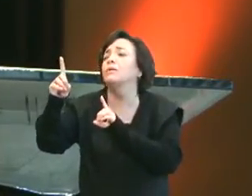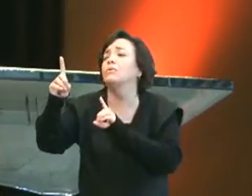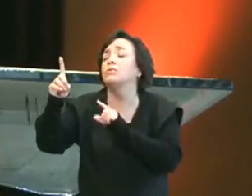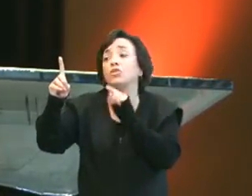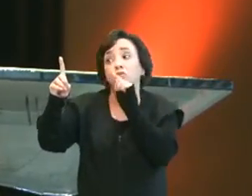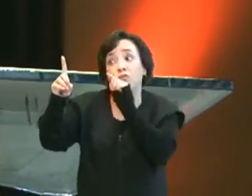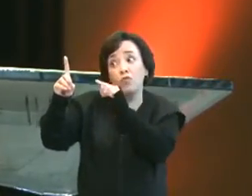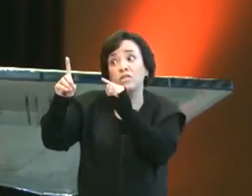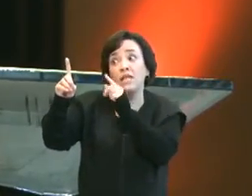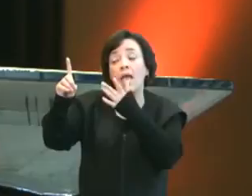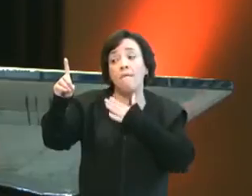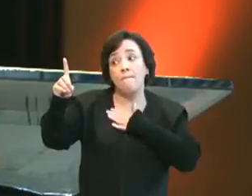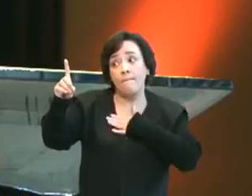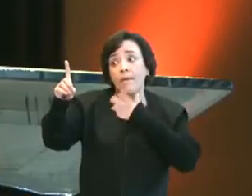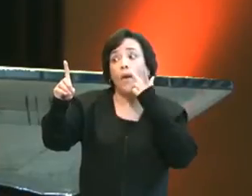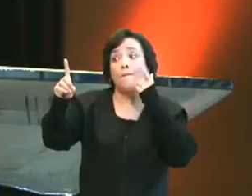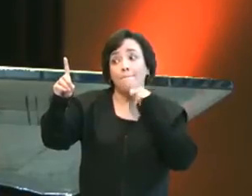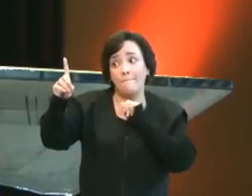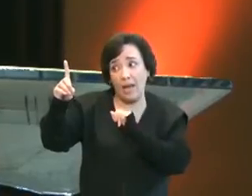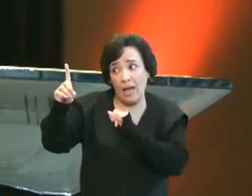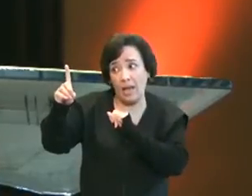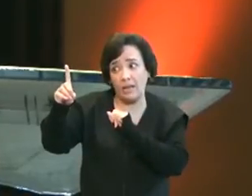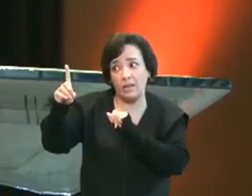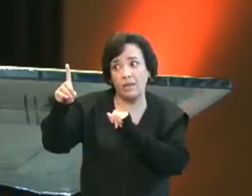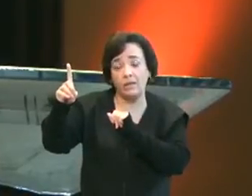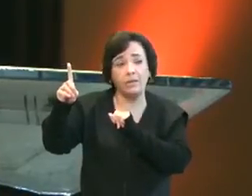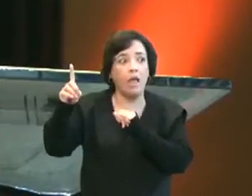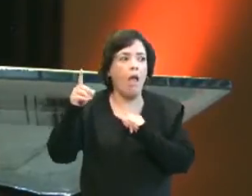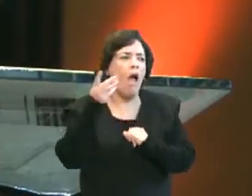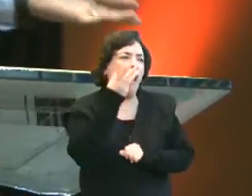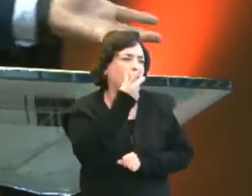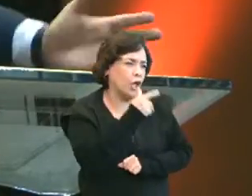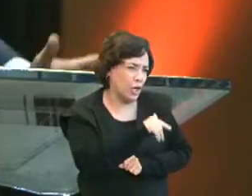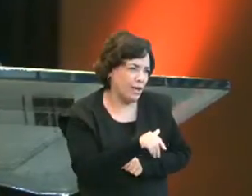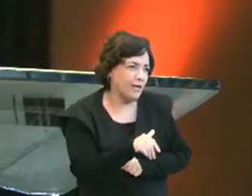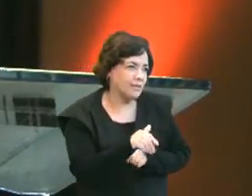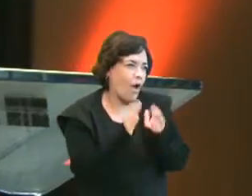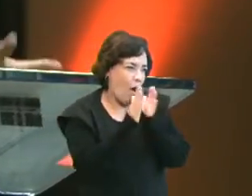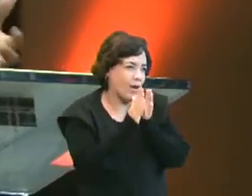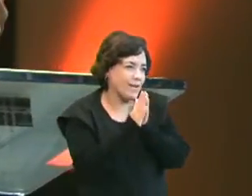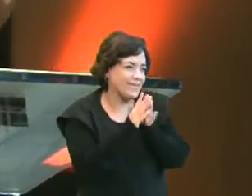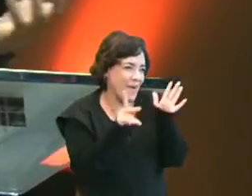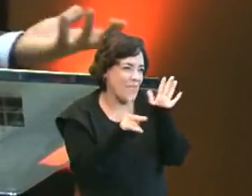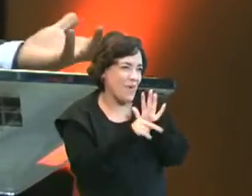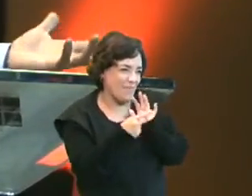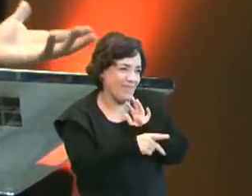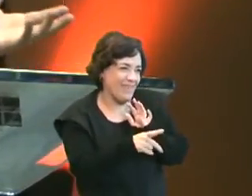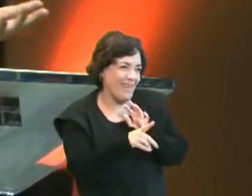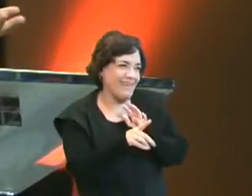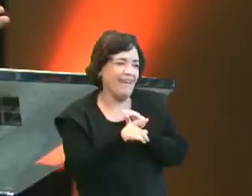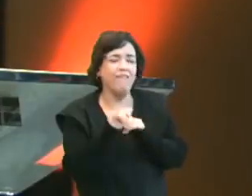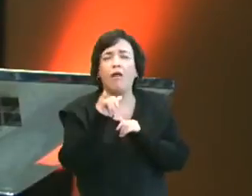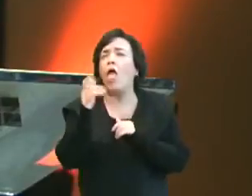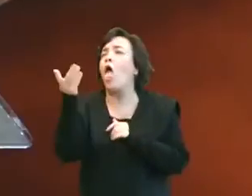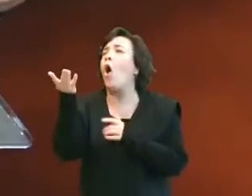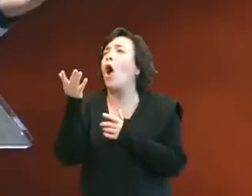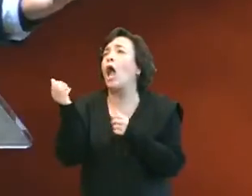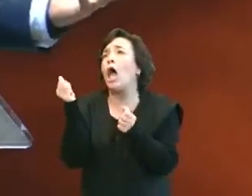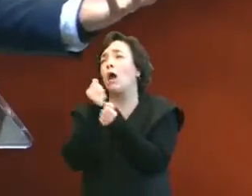se o Senhor é o meu pai. Aquela oração de criança, ela fala: Deus, me dá um abraço.